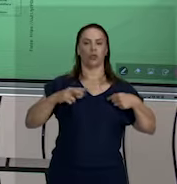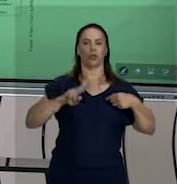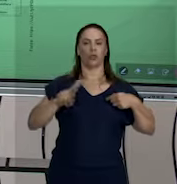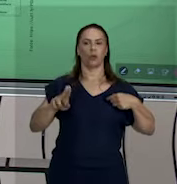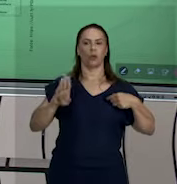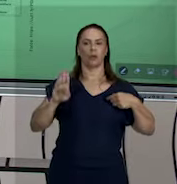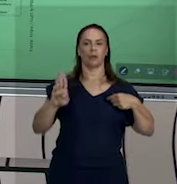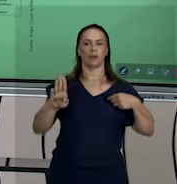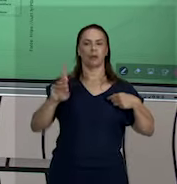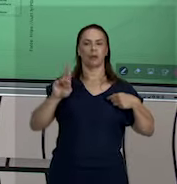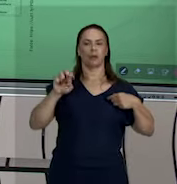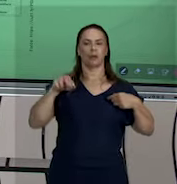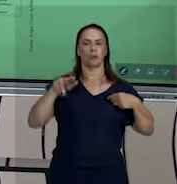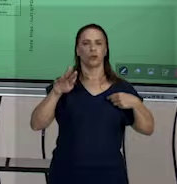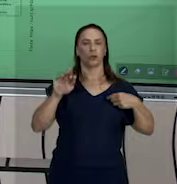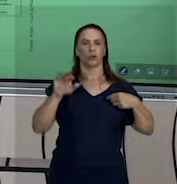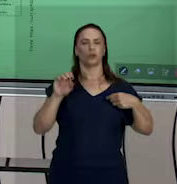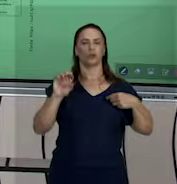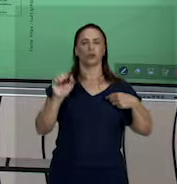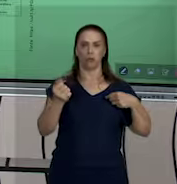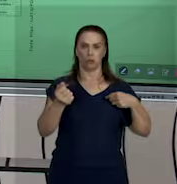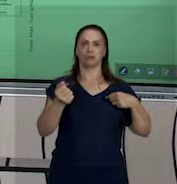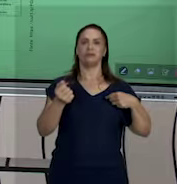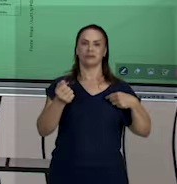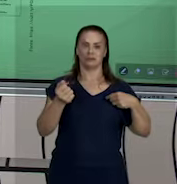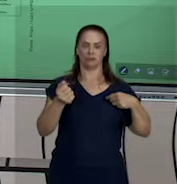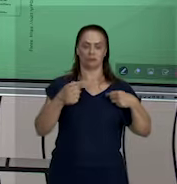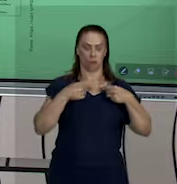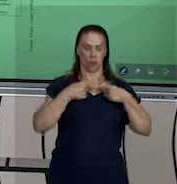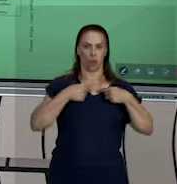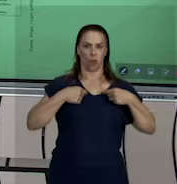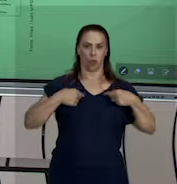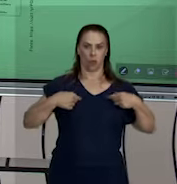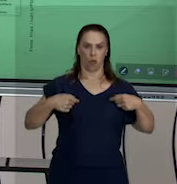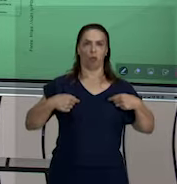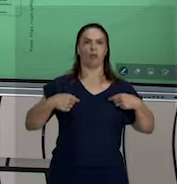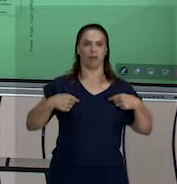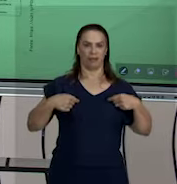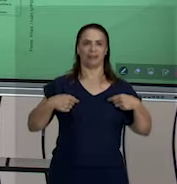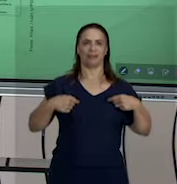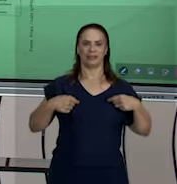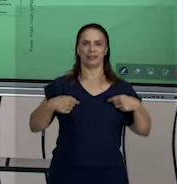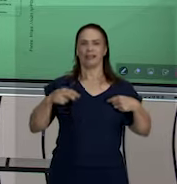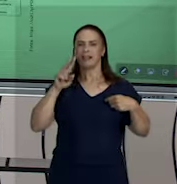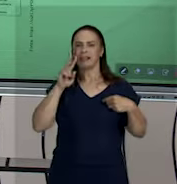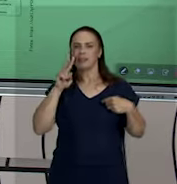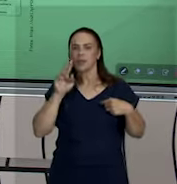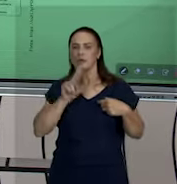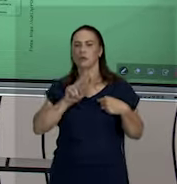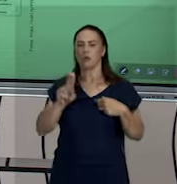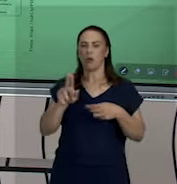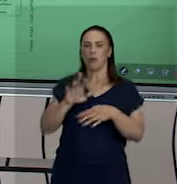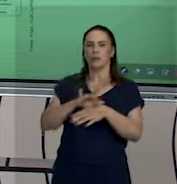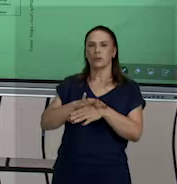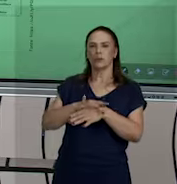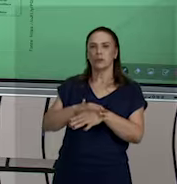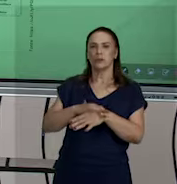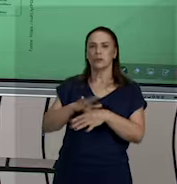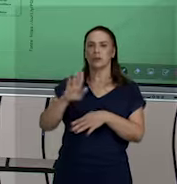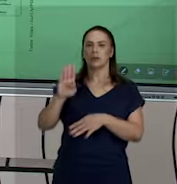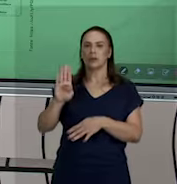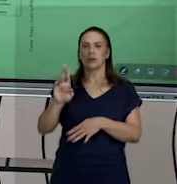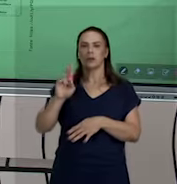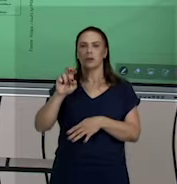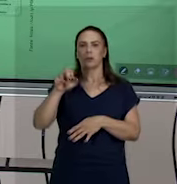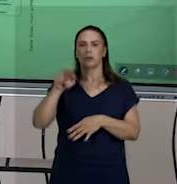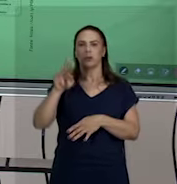brônquios, que são essas estruturas aqui. Ah, lembra lá da bronquite, a inflamação que a gente dá nos brônquios, ou então